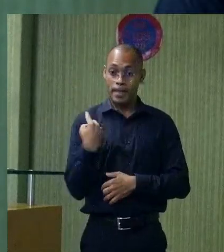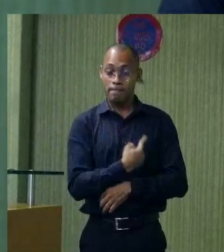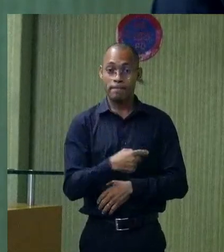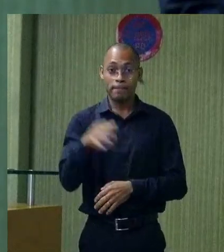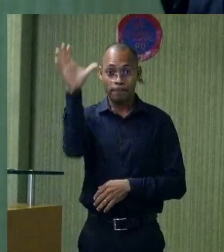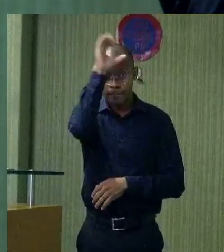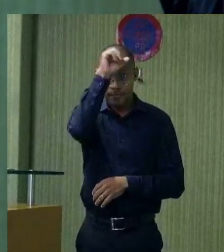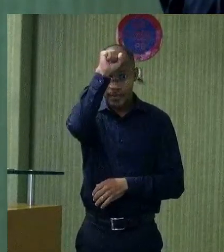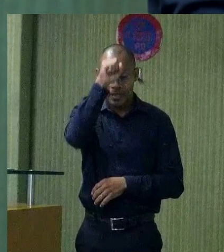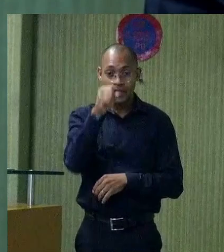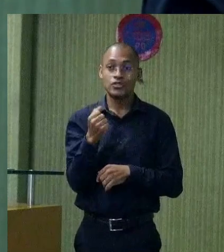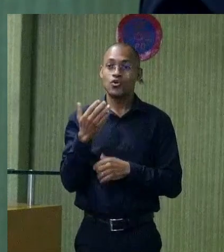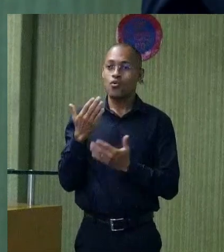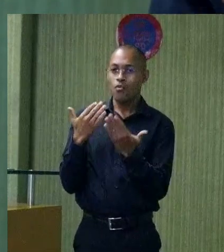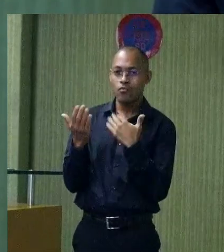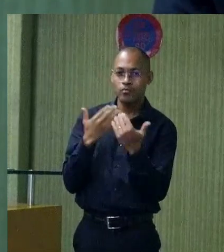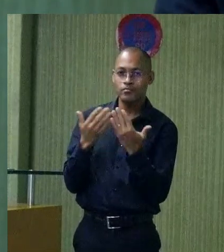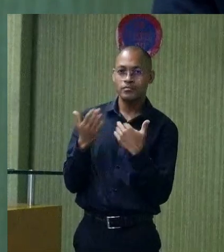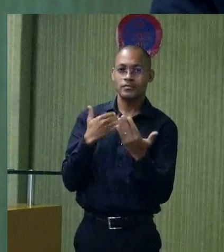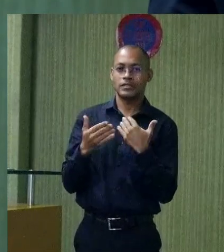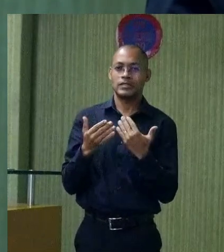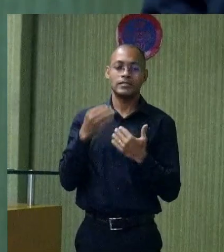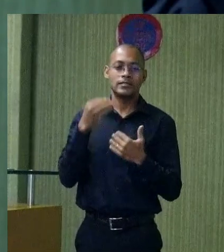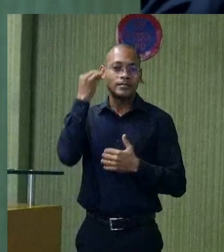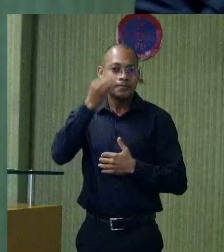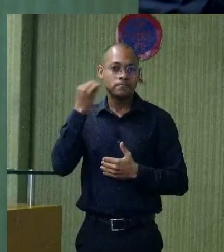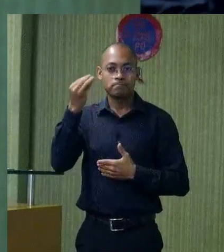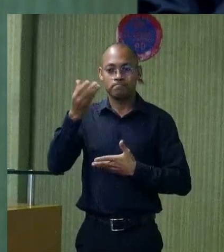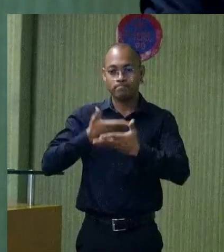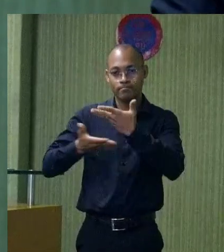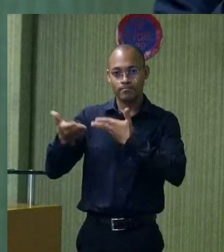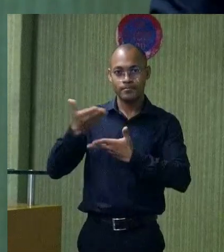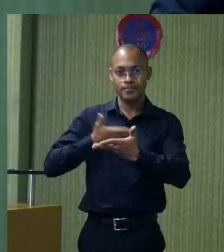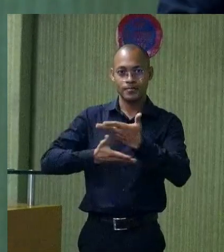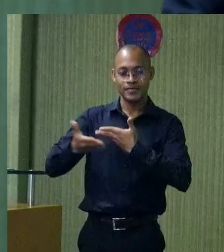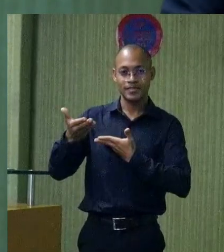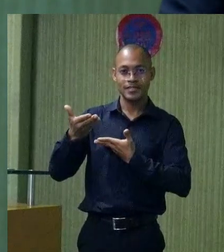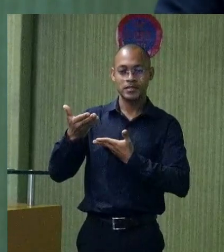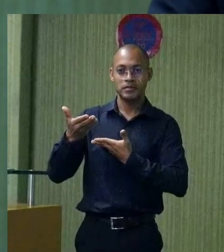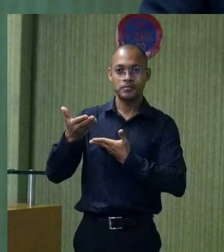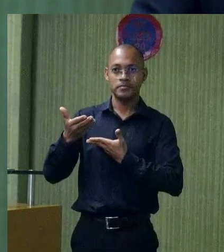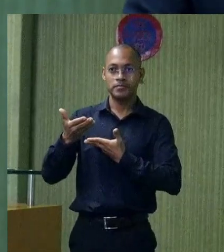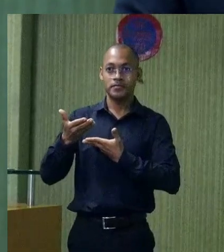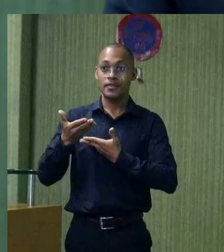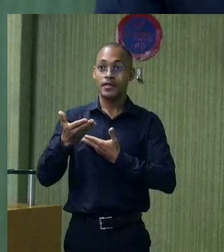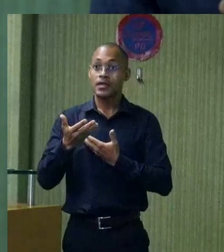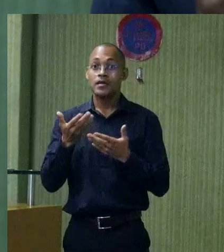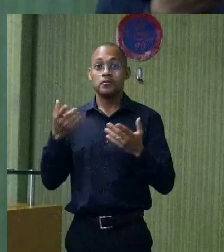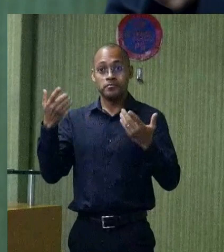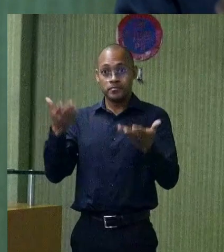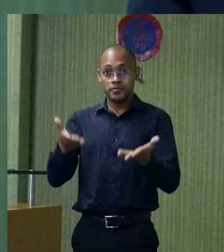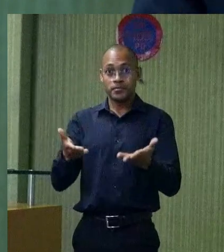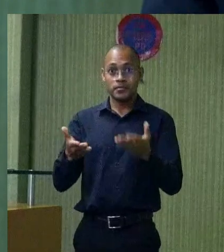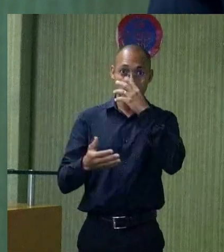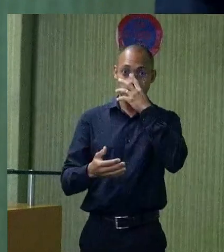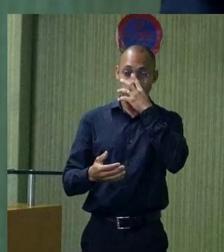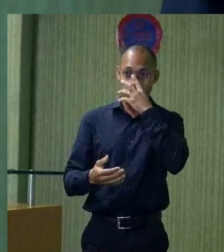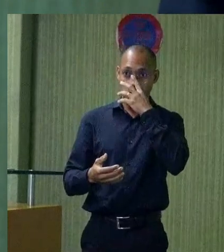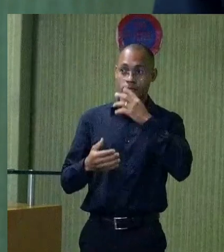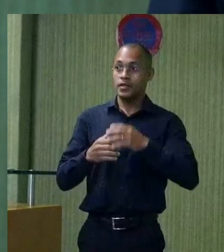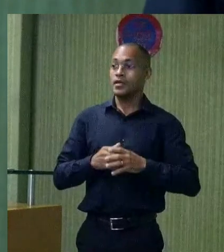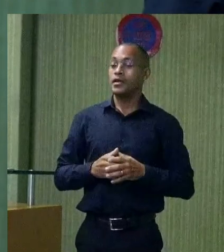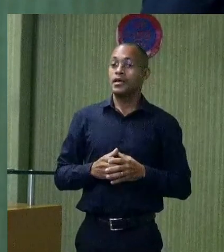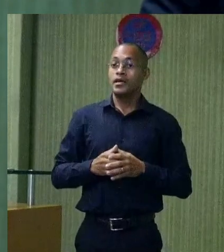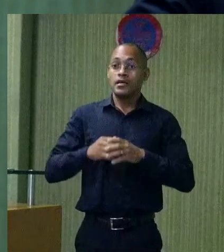conversarmos aqui trocarmos as experiências até que o homem realmente faça as pazes com a